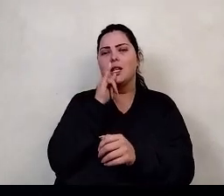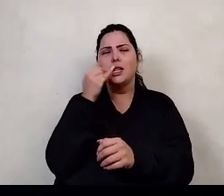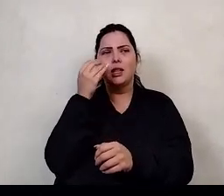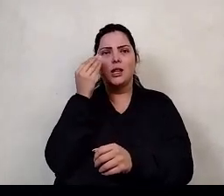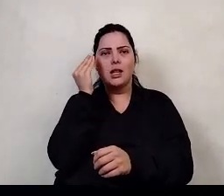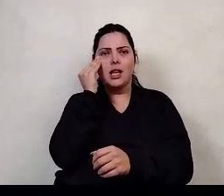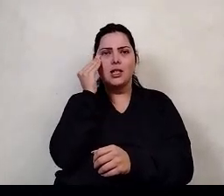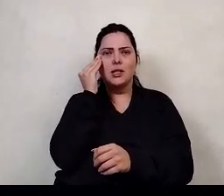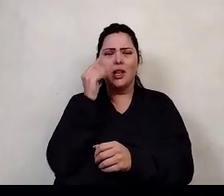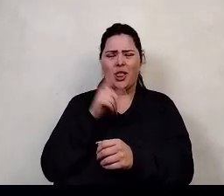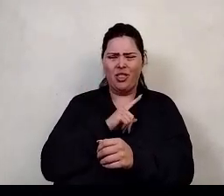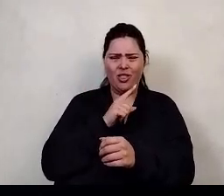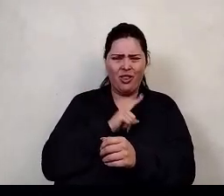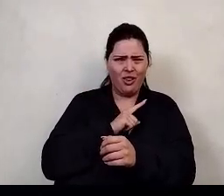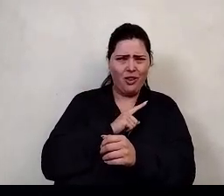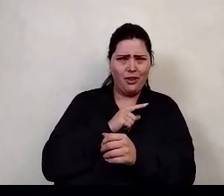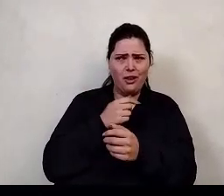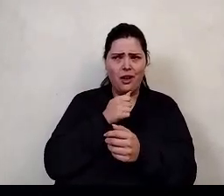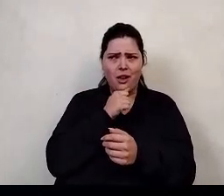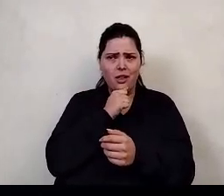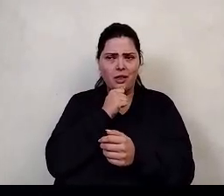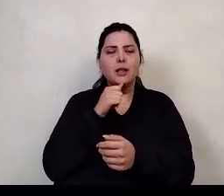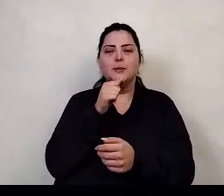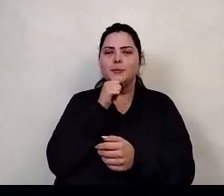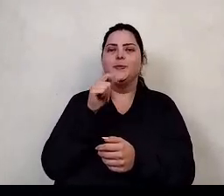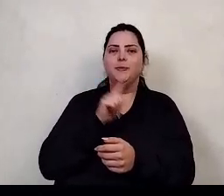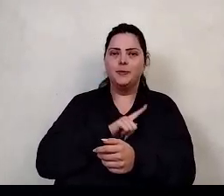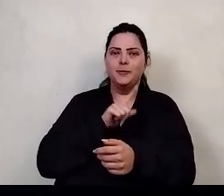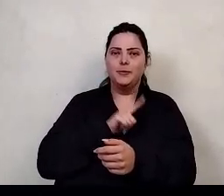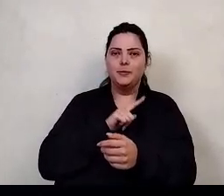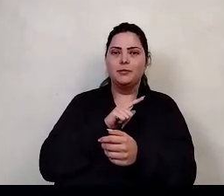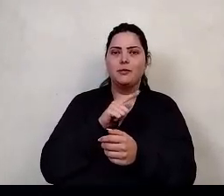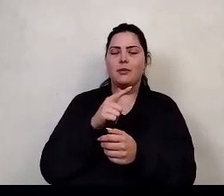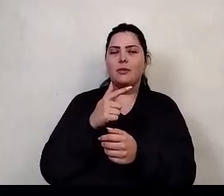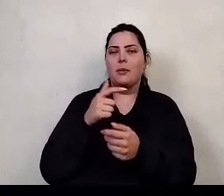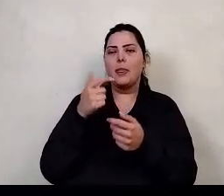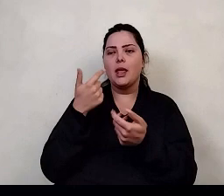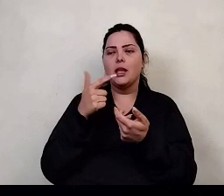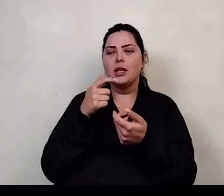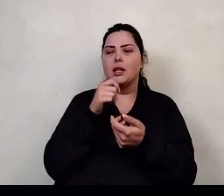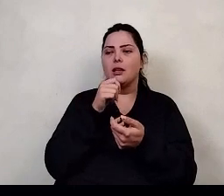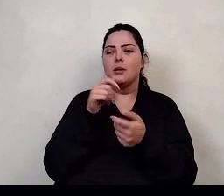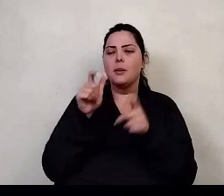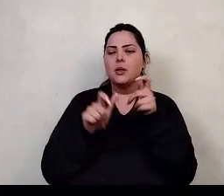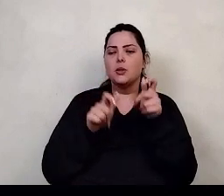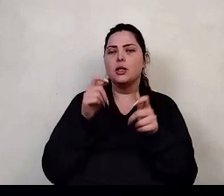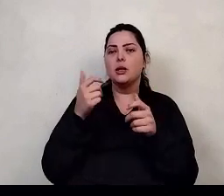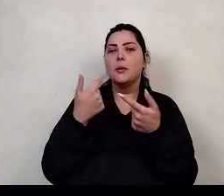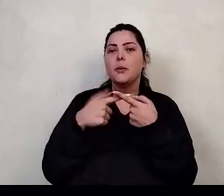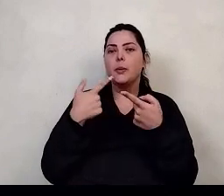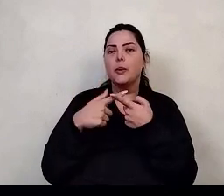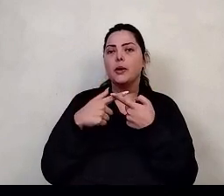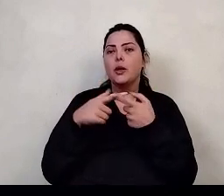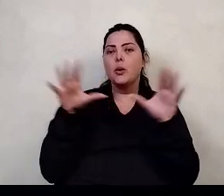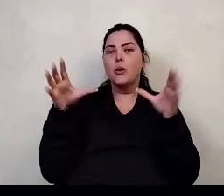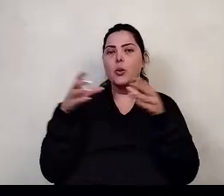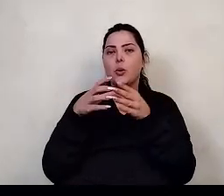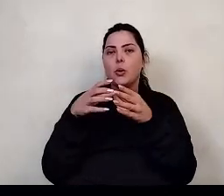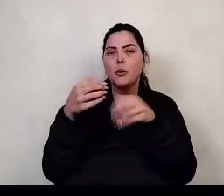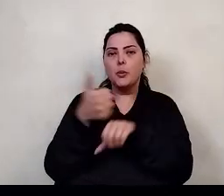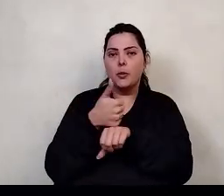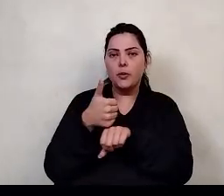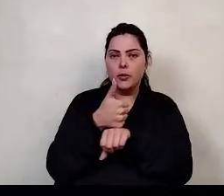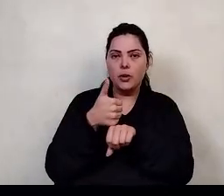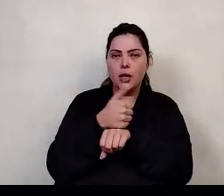consenso? E a verdade é sim, ainda existe, na verdade, muita falta de consenso. Isso porque a gente tem um grupo de profissionais que ainda